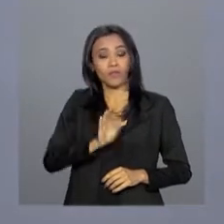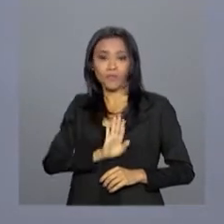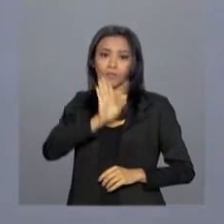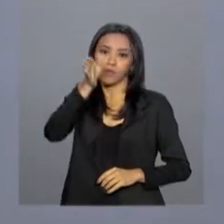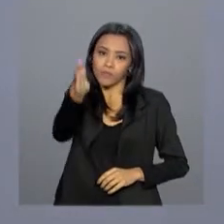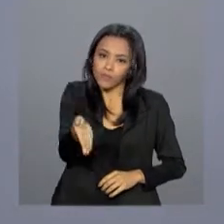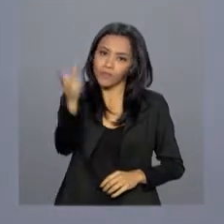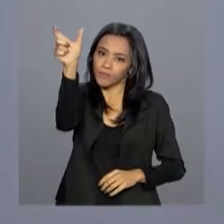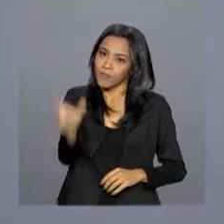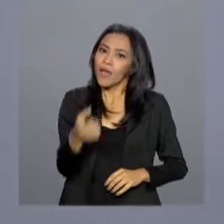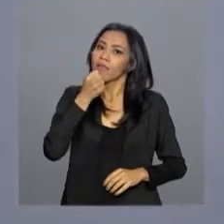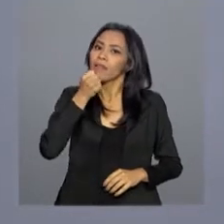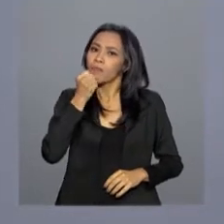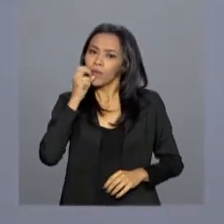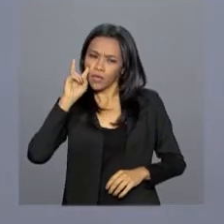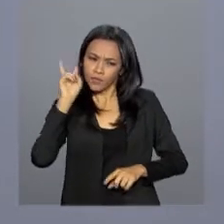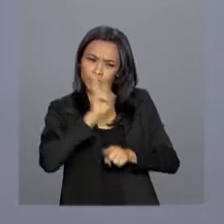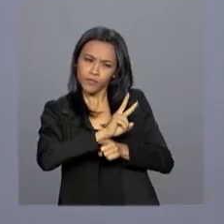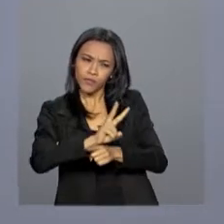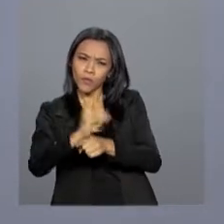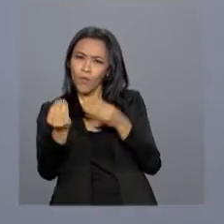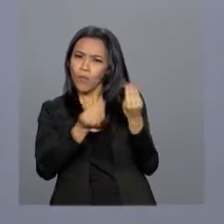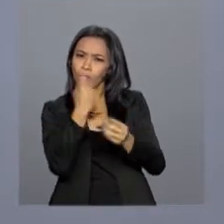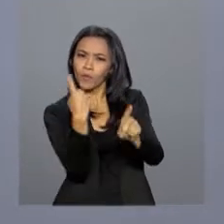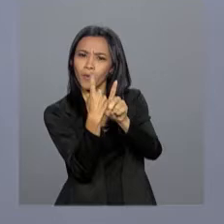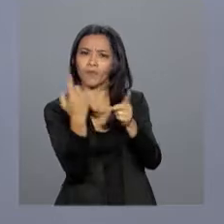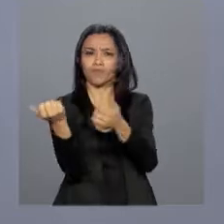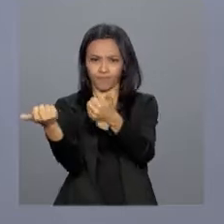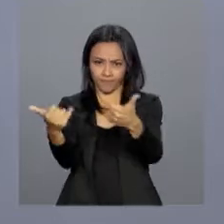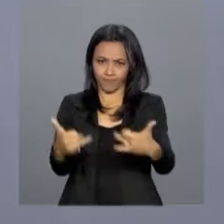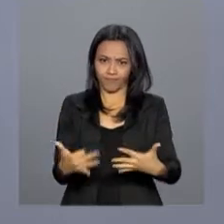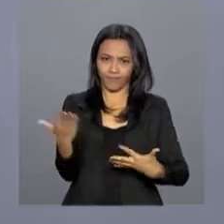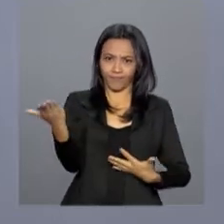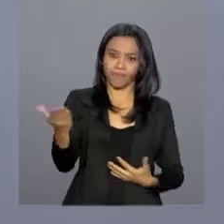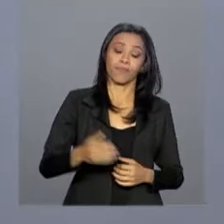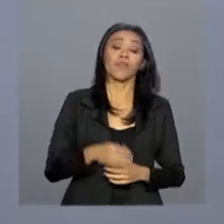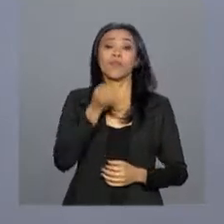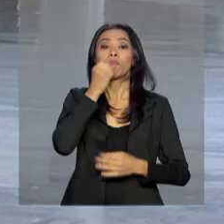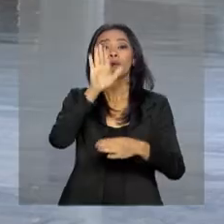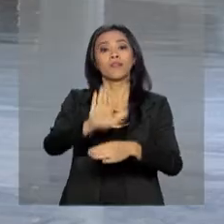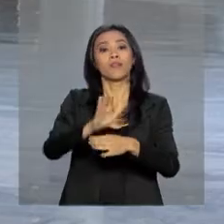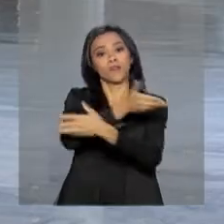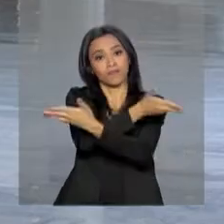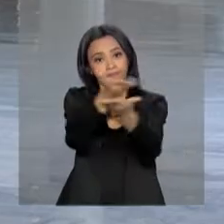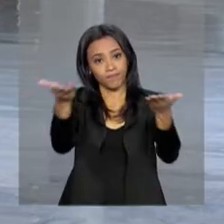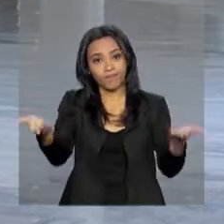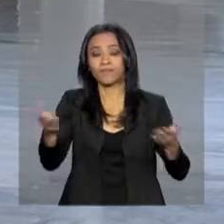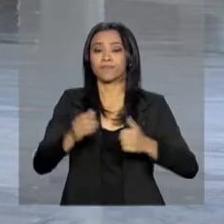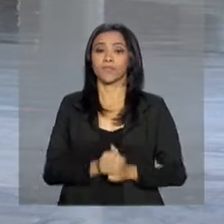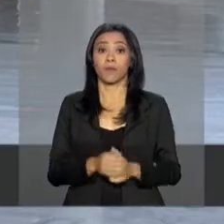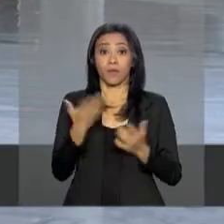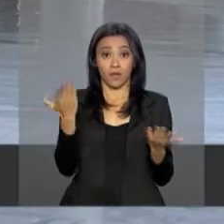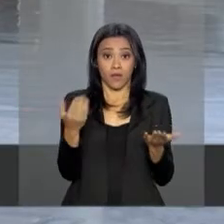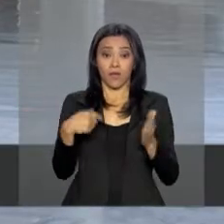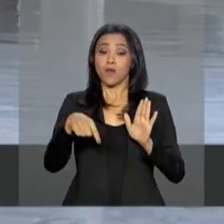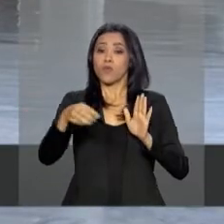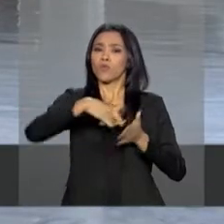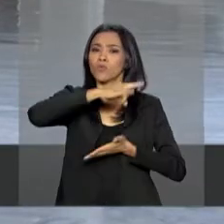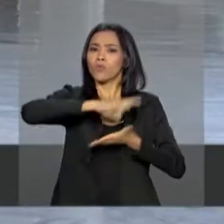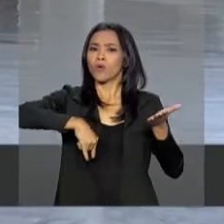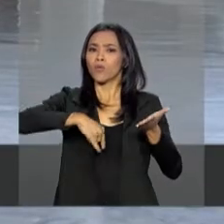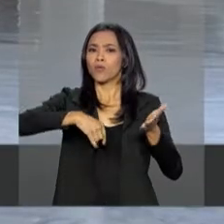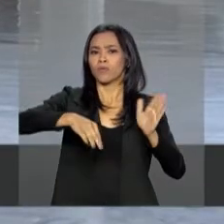repórter ney pereira acompanhou essa cerimônia nem renata boa tarde a todos olha renata a medida provisória assinada